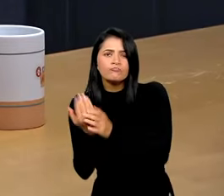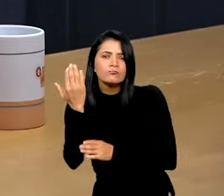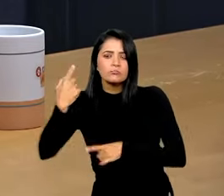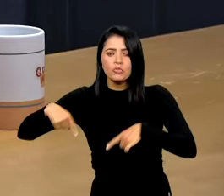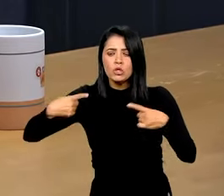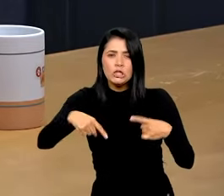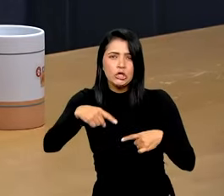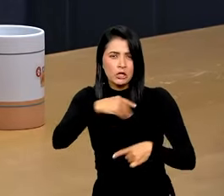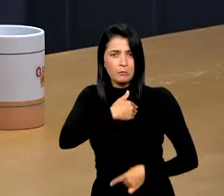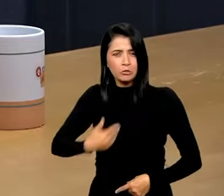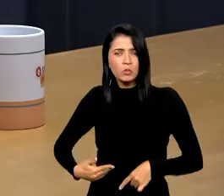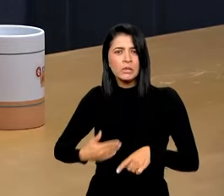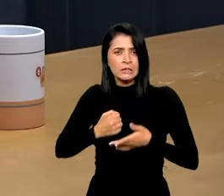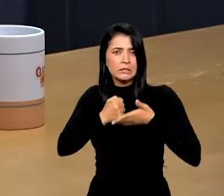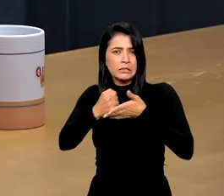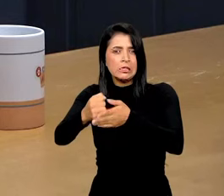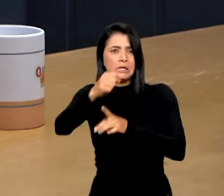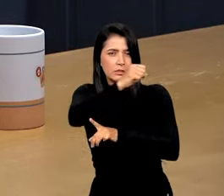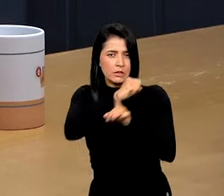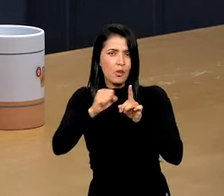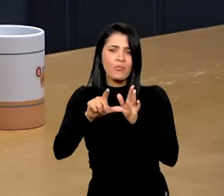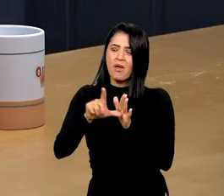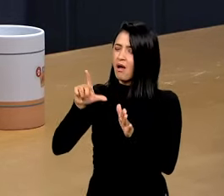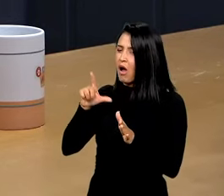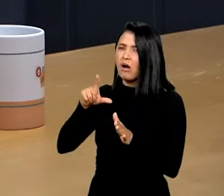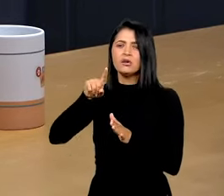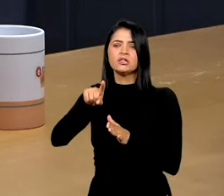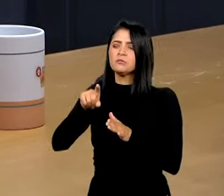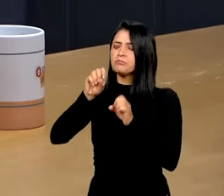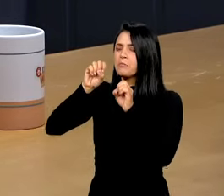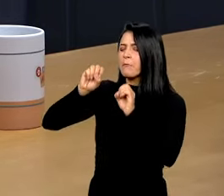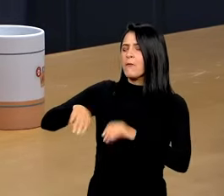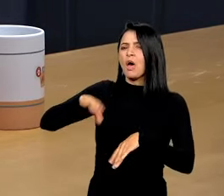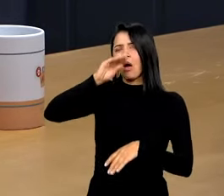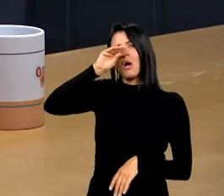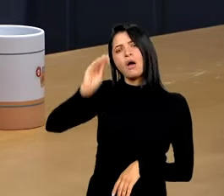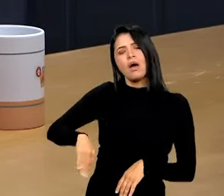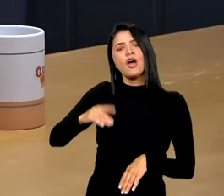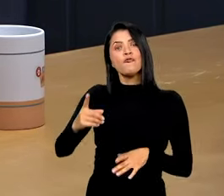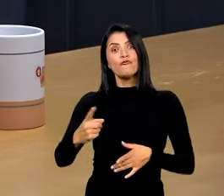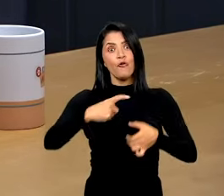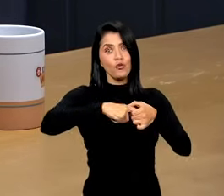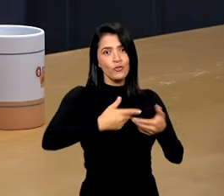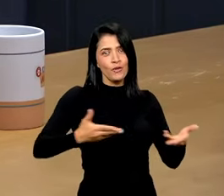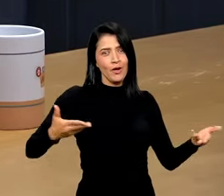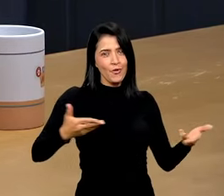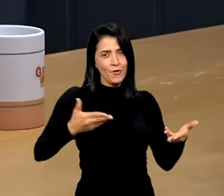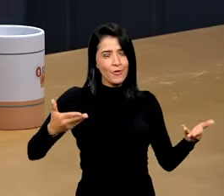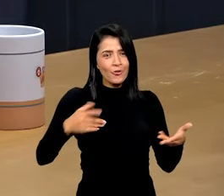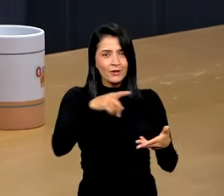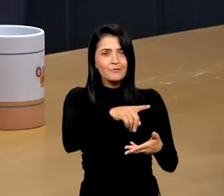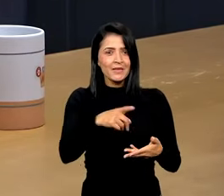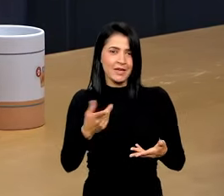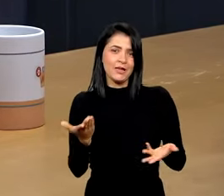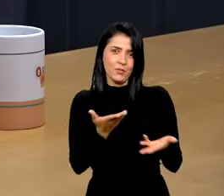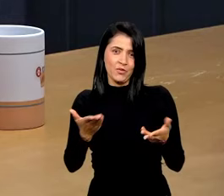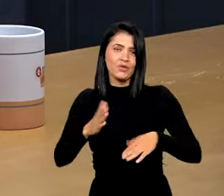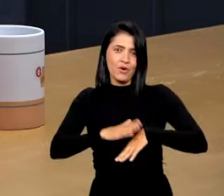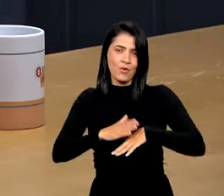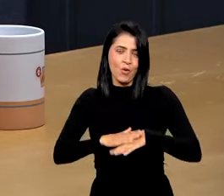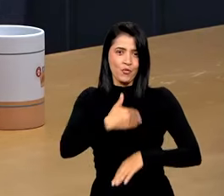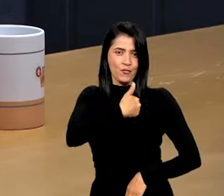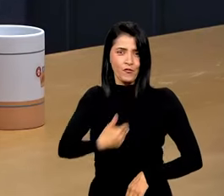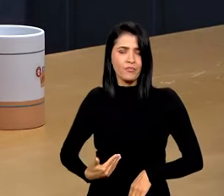políticas públicas de assistência social, elas tinham sido abandonadas e elas foram restabelecidas também por essa atual